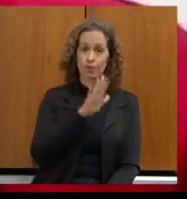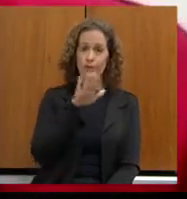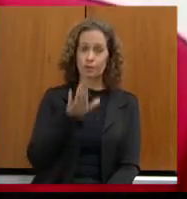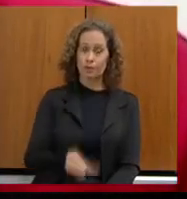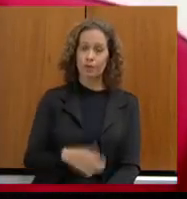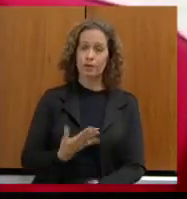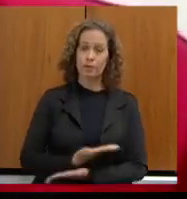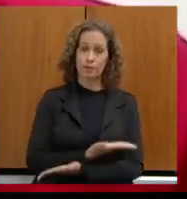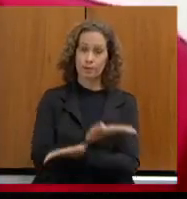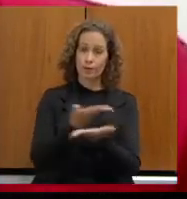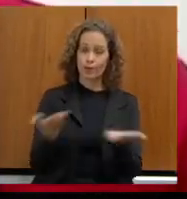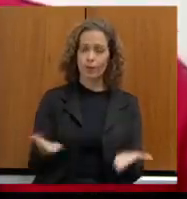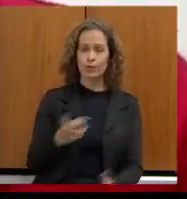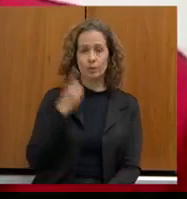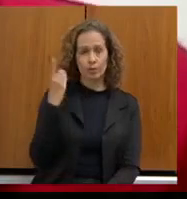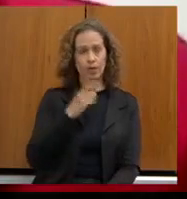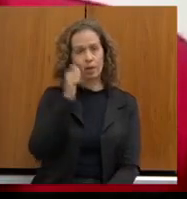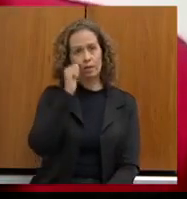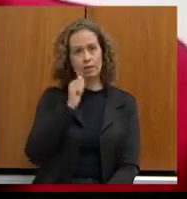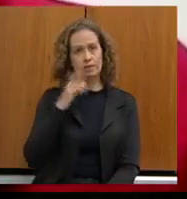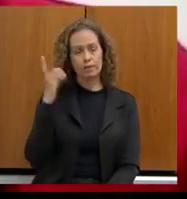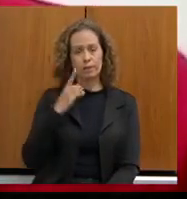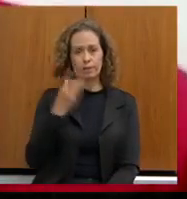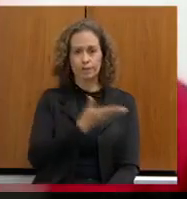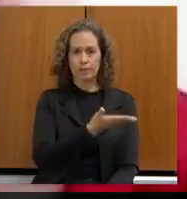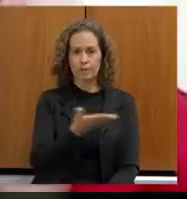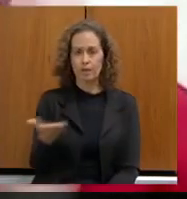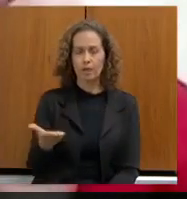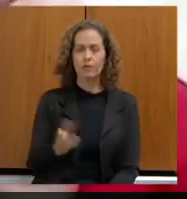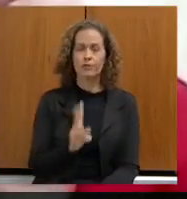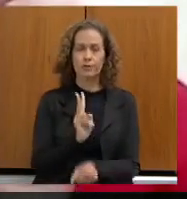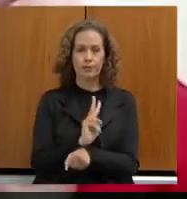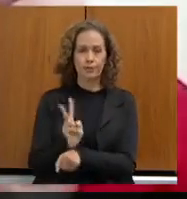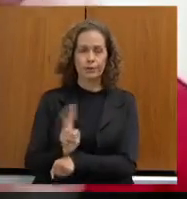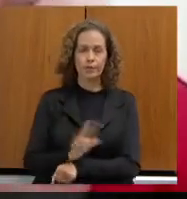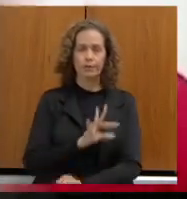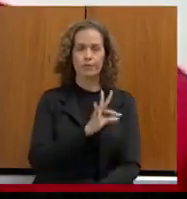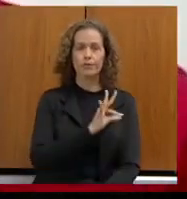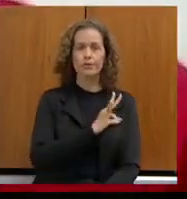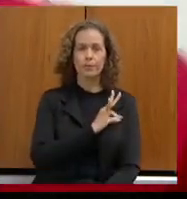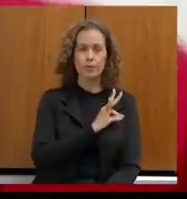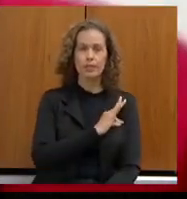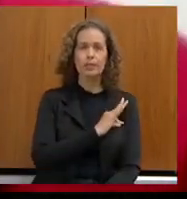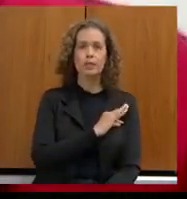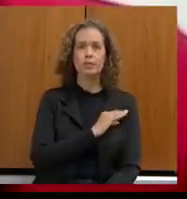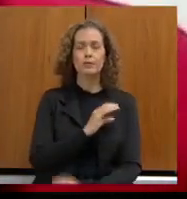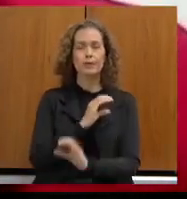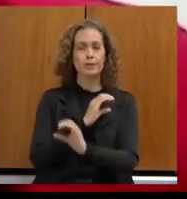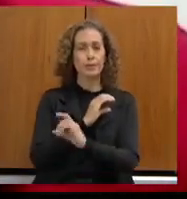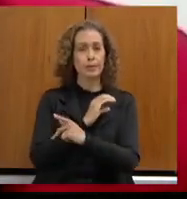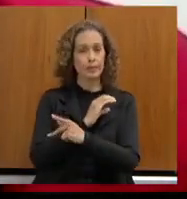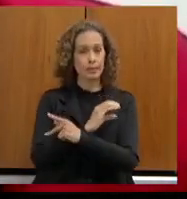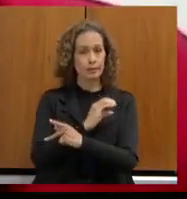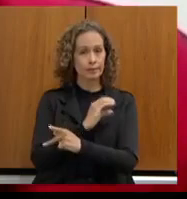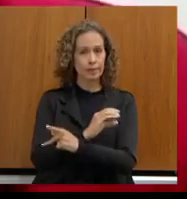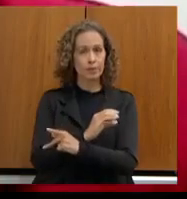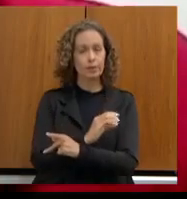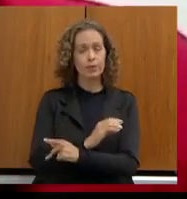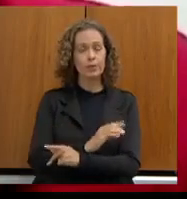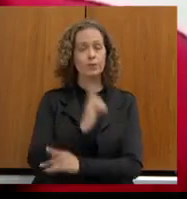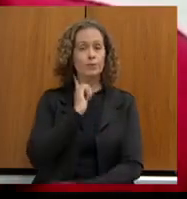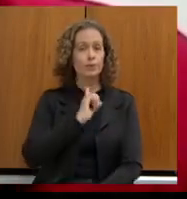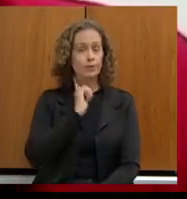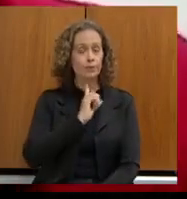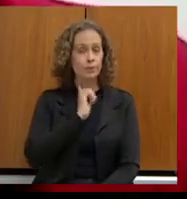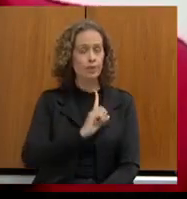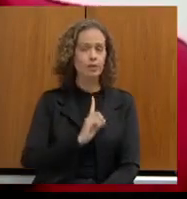tempo táxi Deputado botar Doutor Joaquim chefe da Polícia Civil do estado de Minas Gerais Dr Joaquim